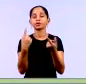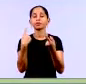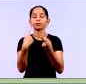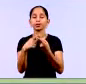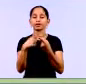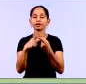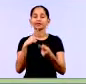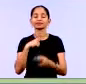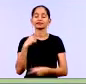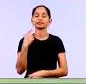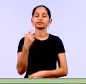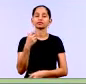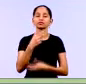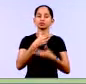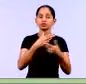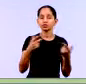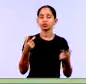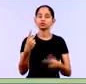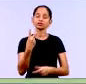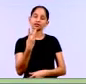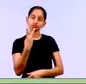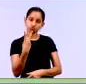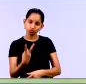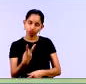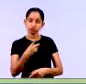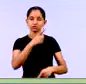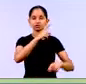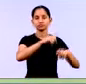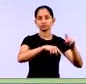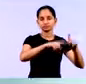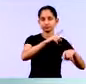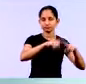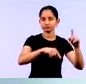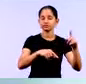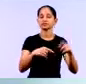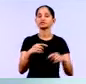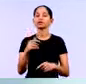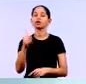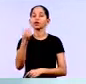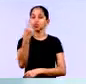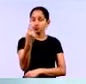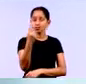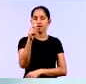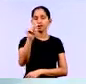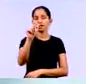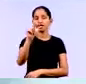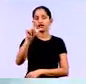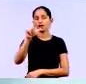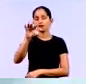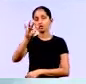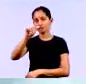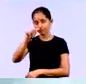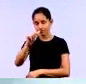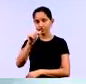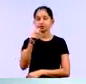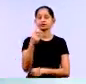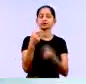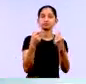de 2 matérias-primas básicas, a matéria-prima alfa e a matéria-prima